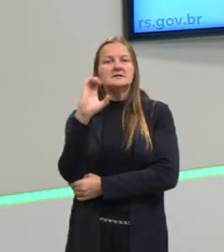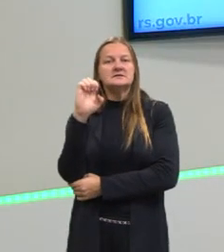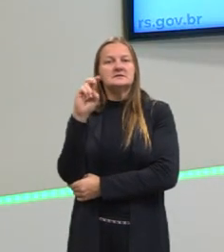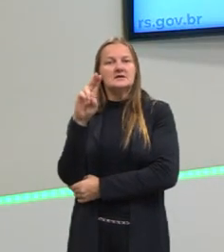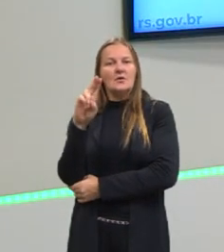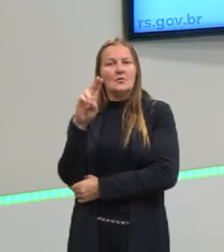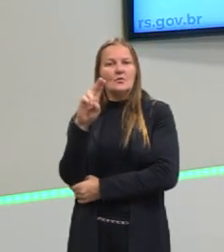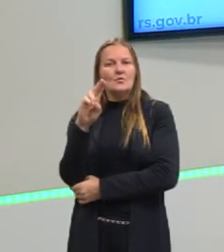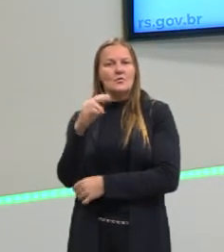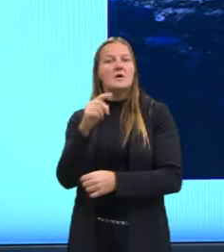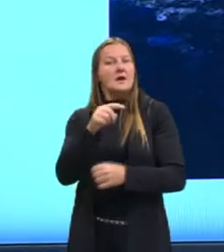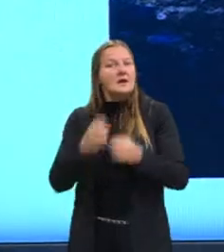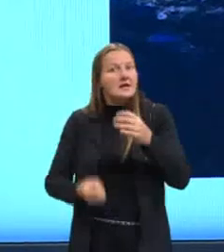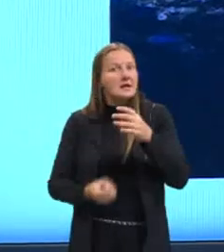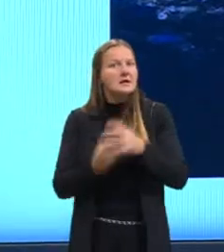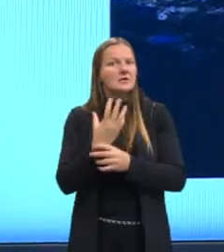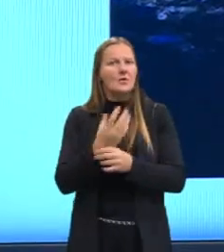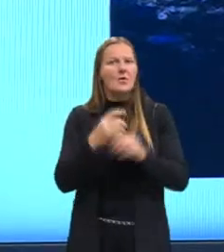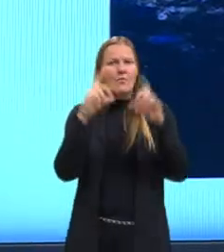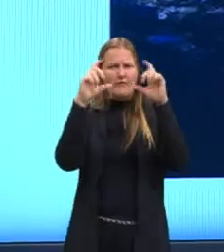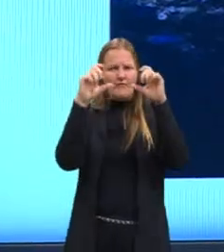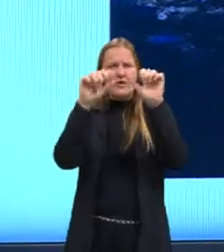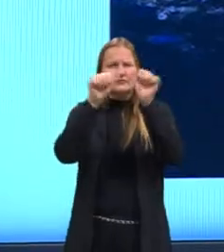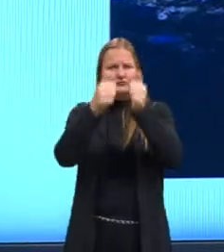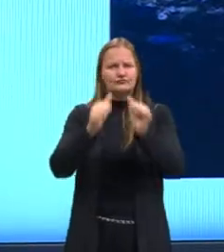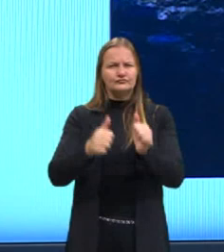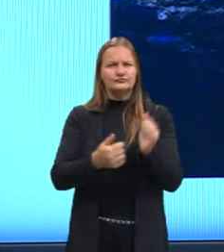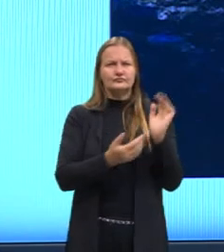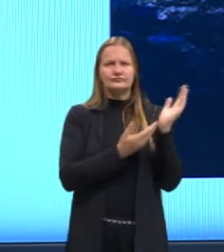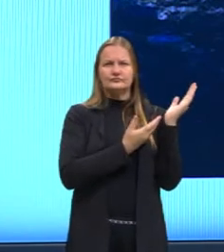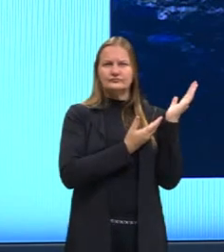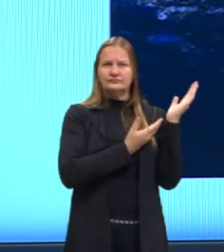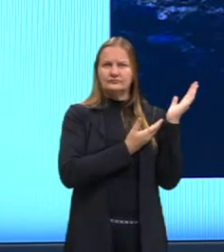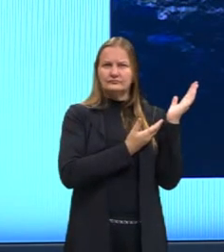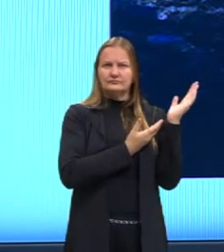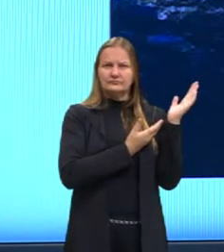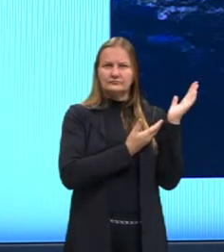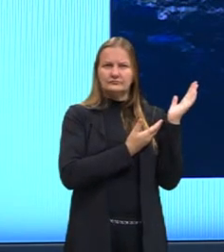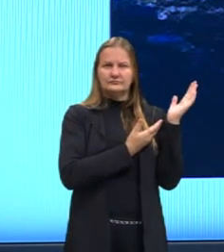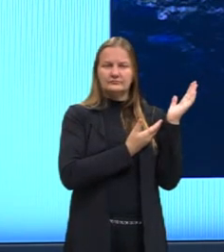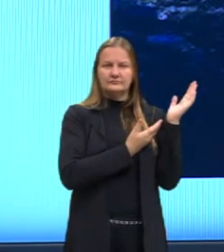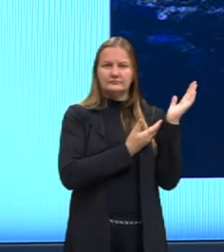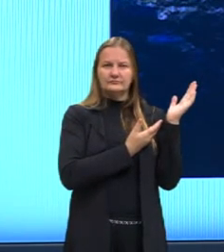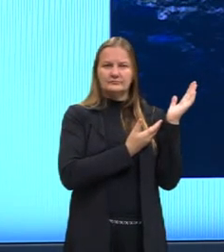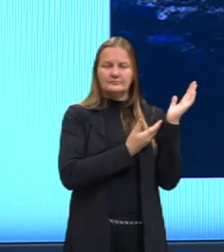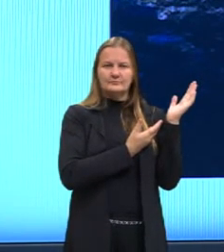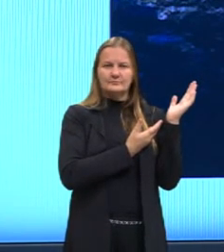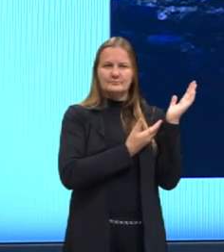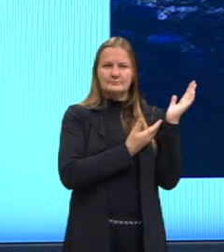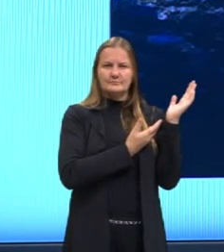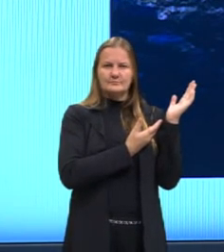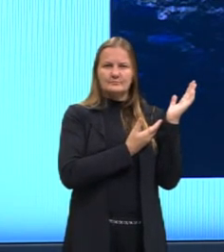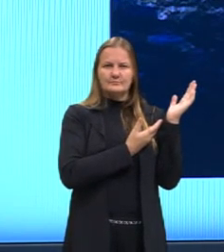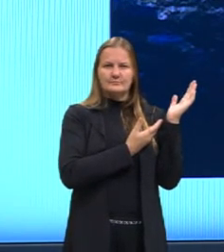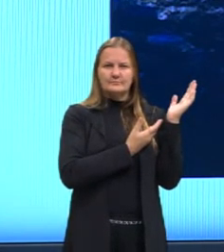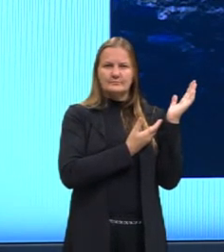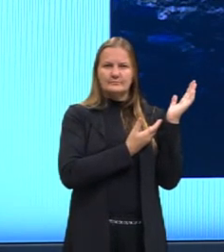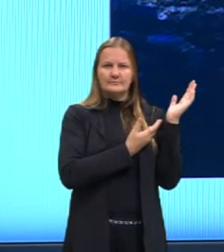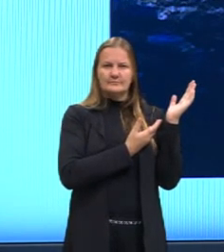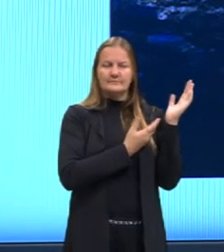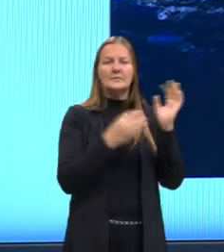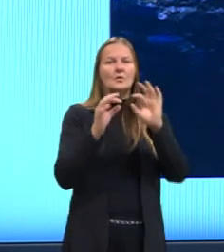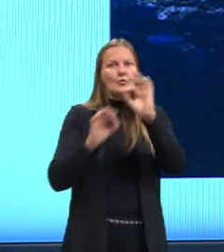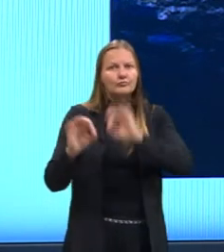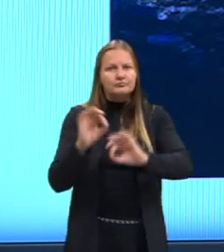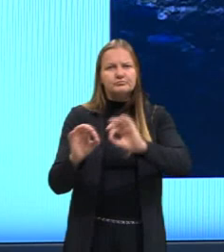academia aqui está uma imagem do onde teria ocorrido Liceu onde teria sido